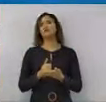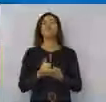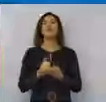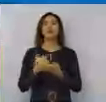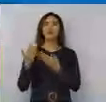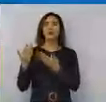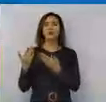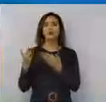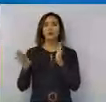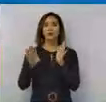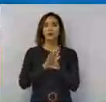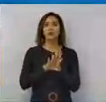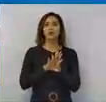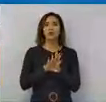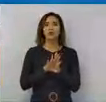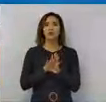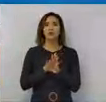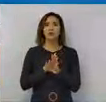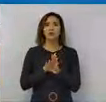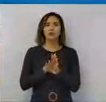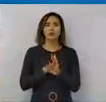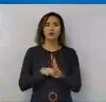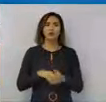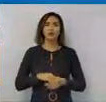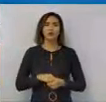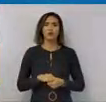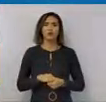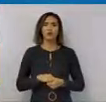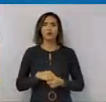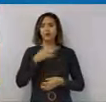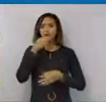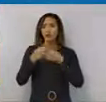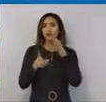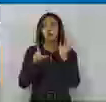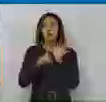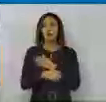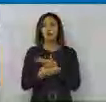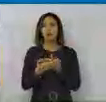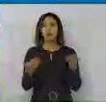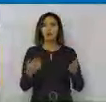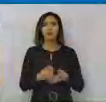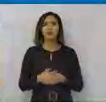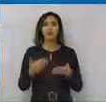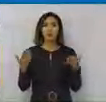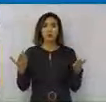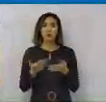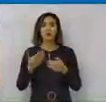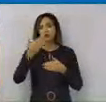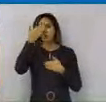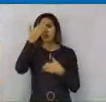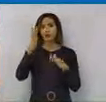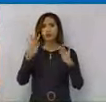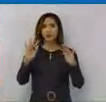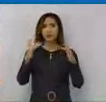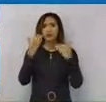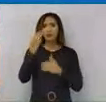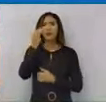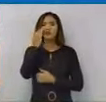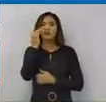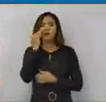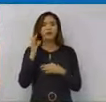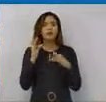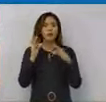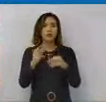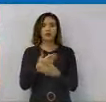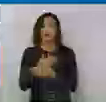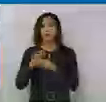recepção das perguntas de todos os senhores e senhoras. Então, por agora, eu agradeço a atenção a todos os